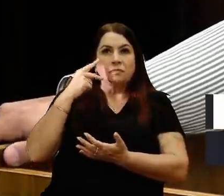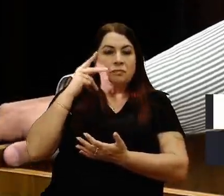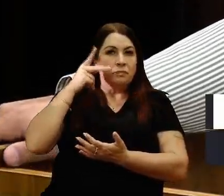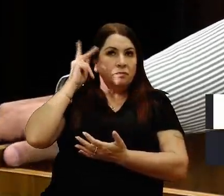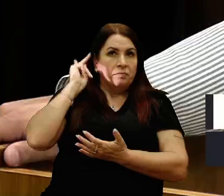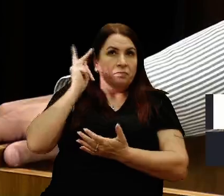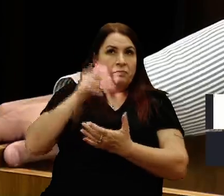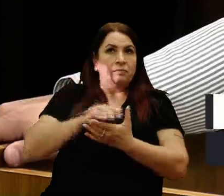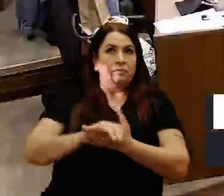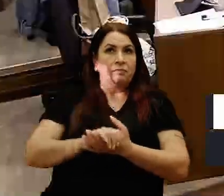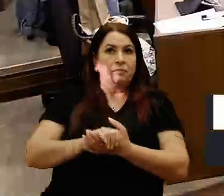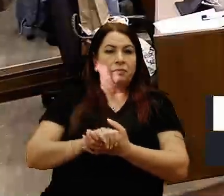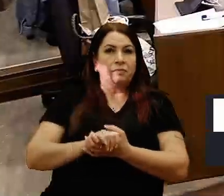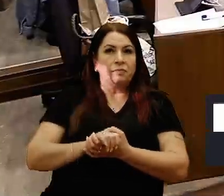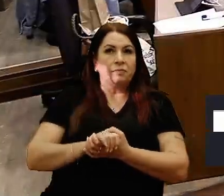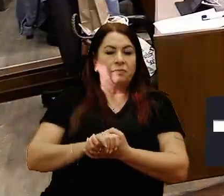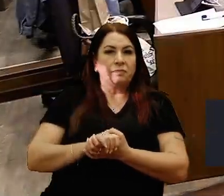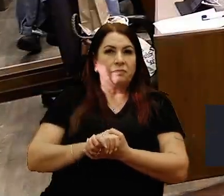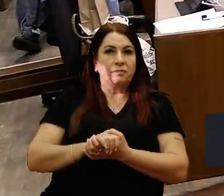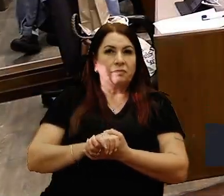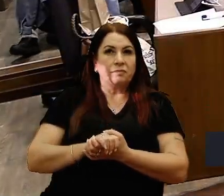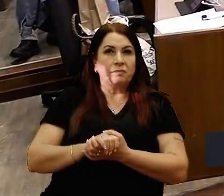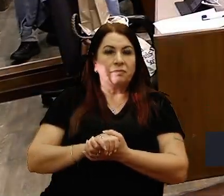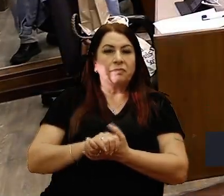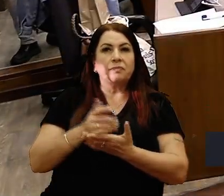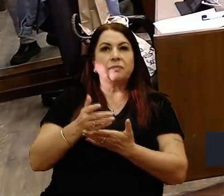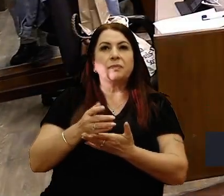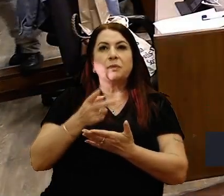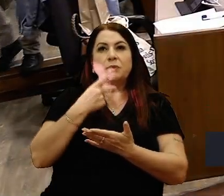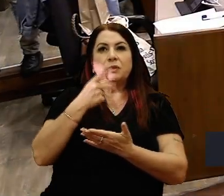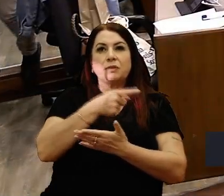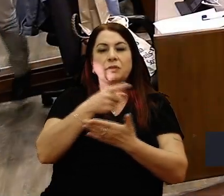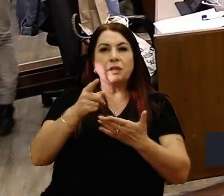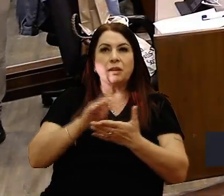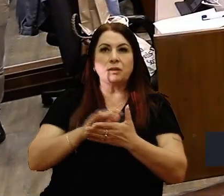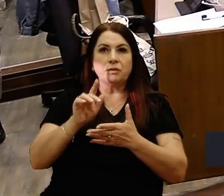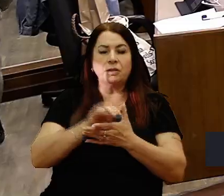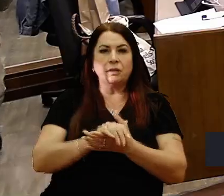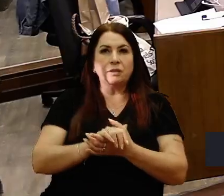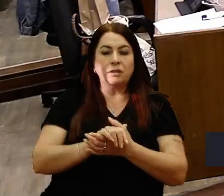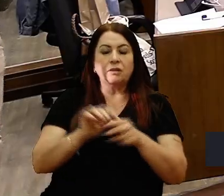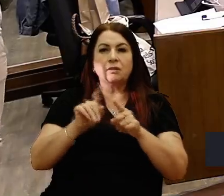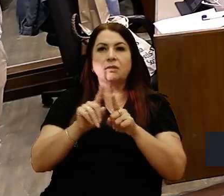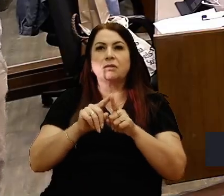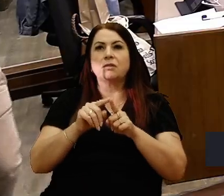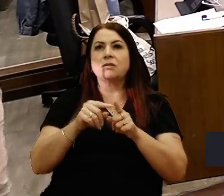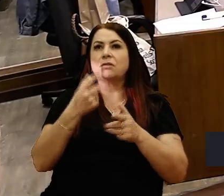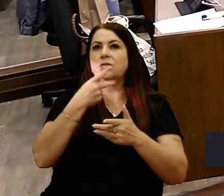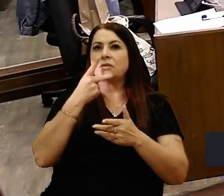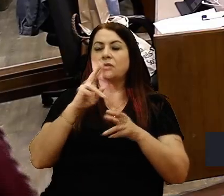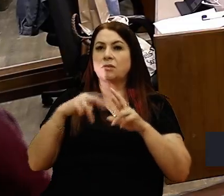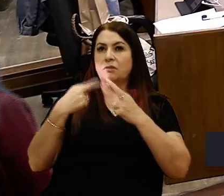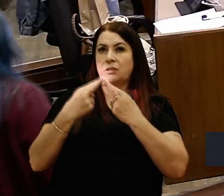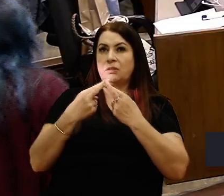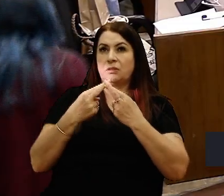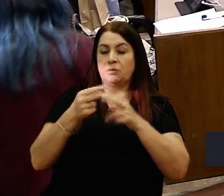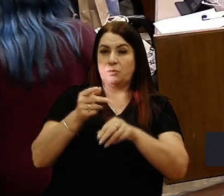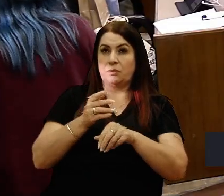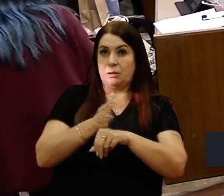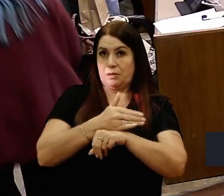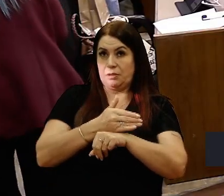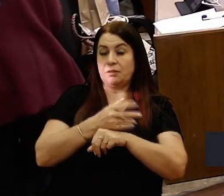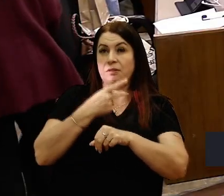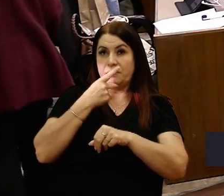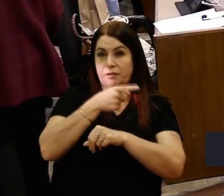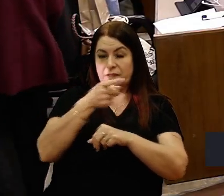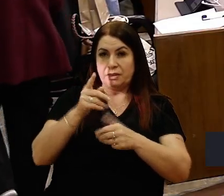em declaração de líder. Bem Presidente rapidinho, Lucas. presidente. Só como eu falei lá nas 4 paredes, lá na reunião mais cedo, eu tenho que fazer